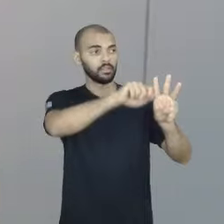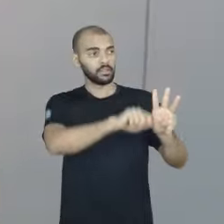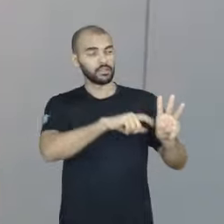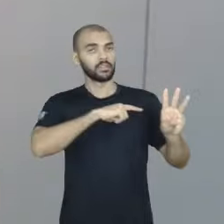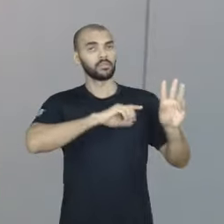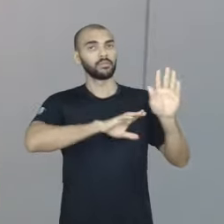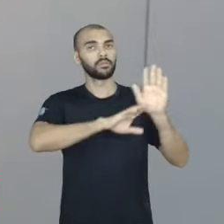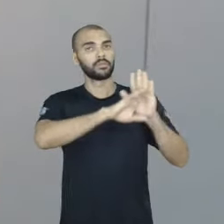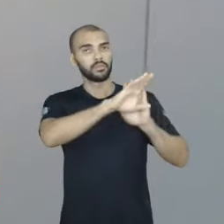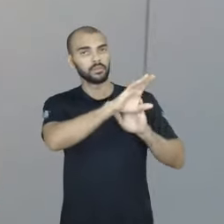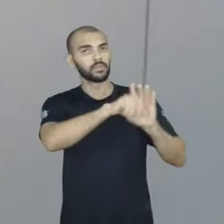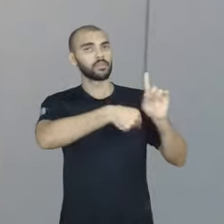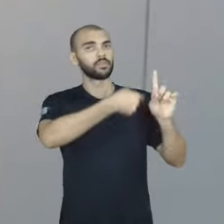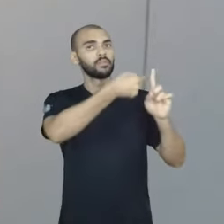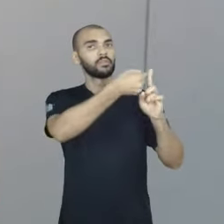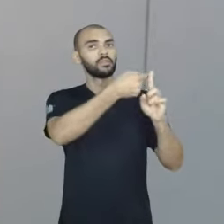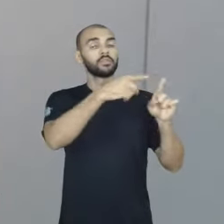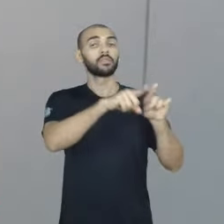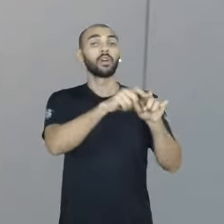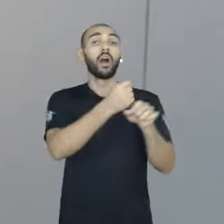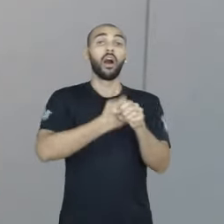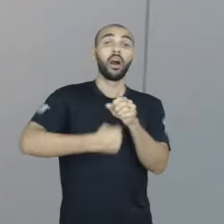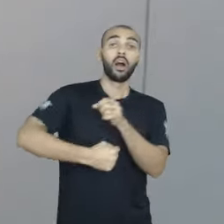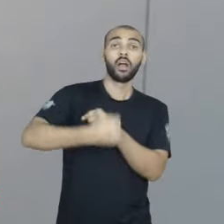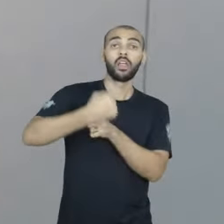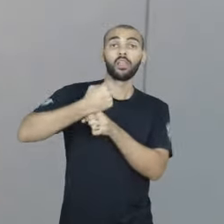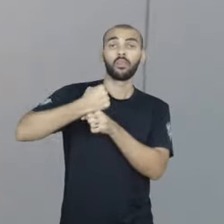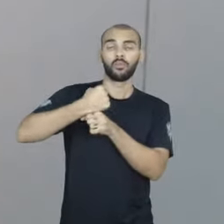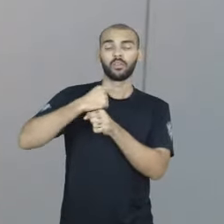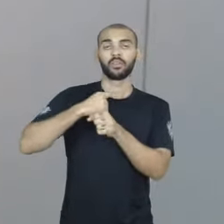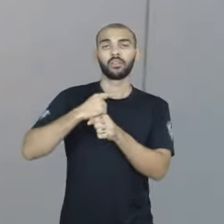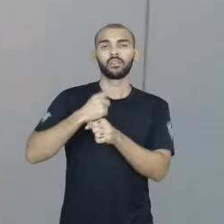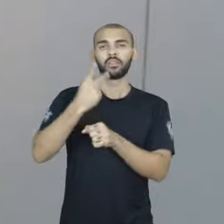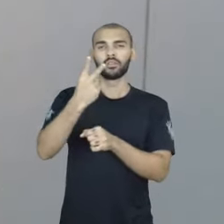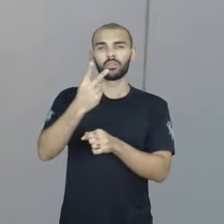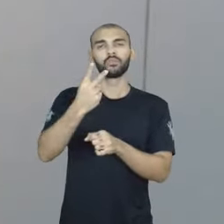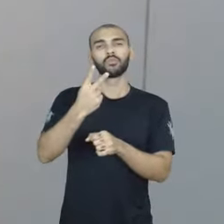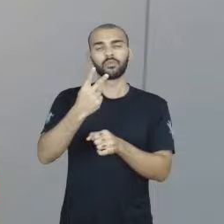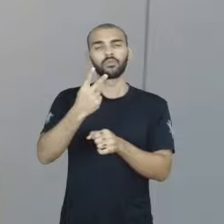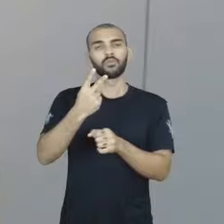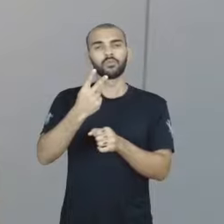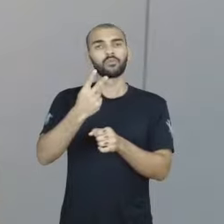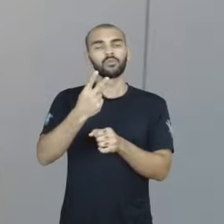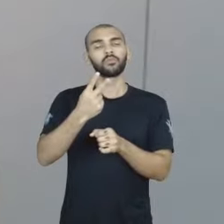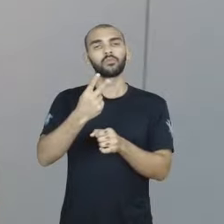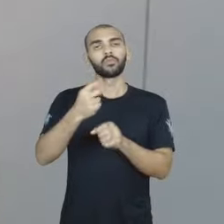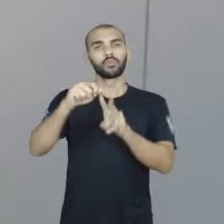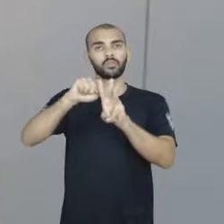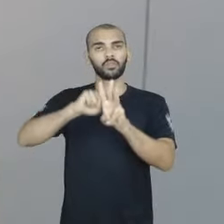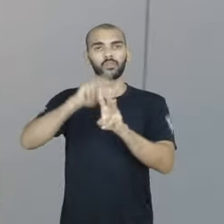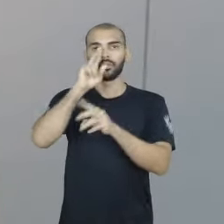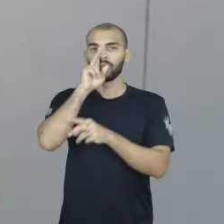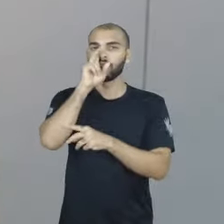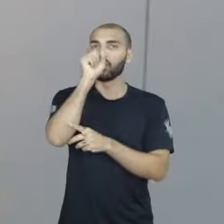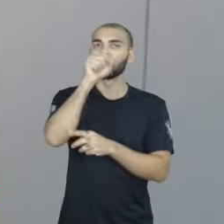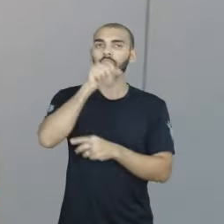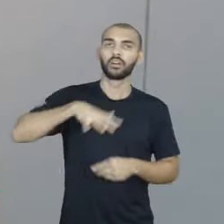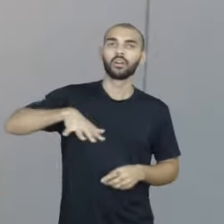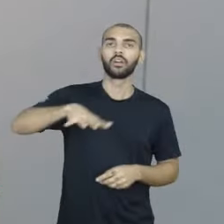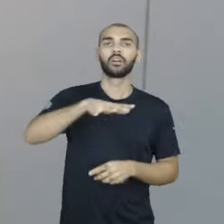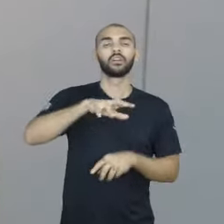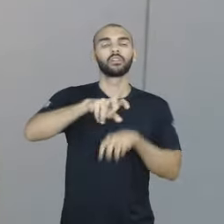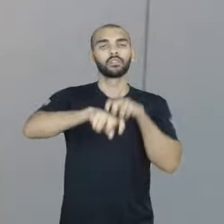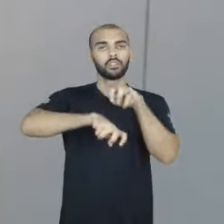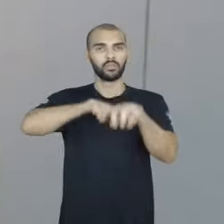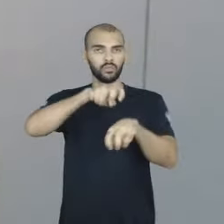positivo, né? Isso no ano passado, nós tivemos os dois primeiros trimestres muito fortes, puxados pela agricultura, e os dois